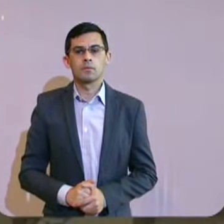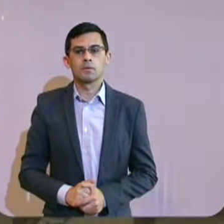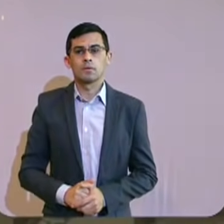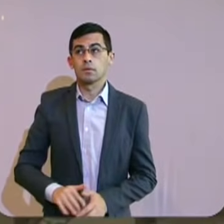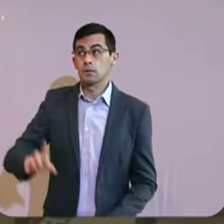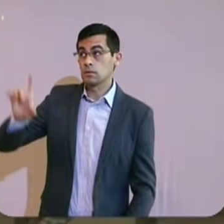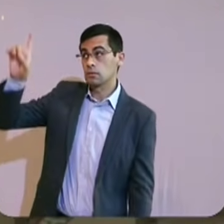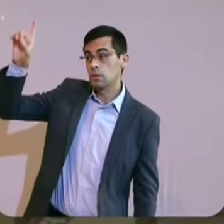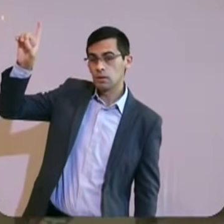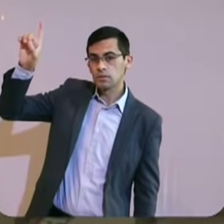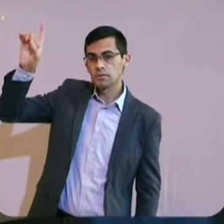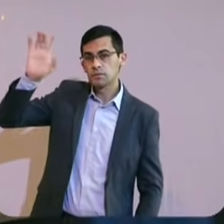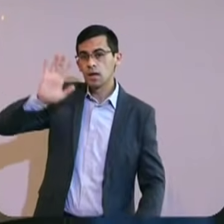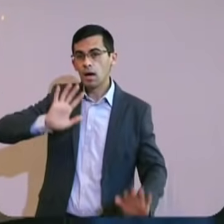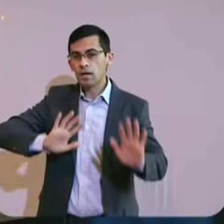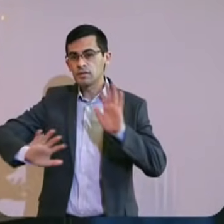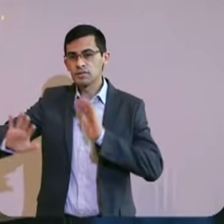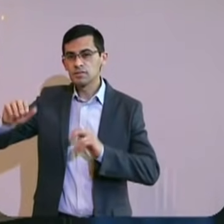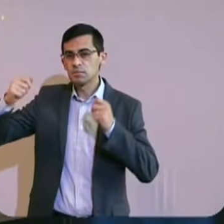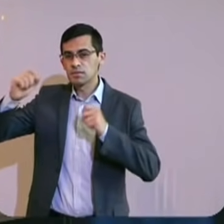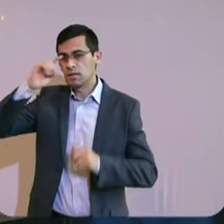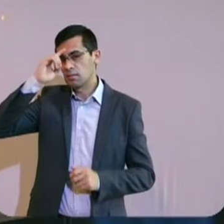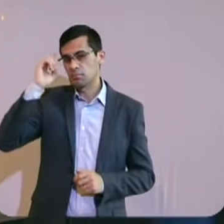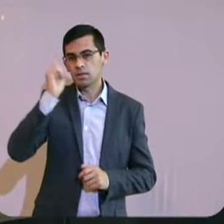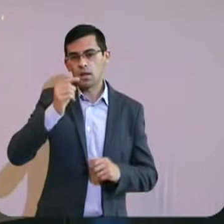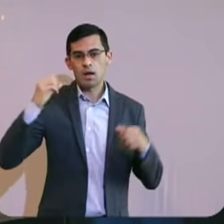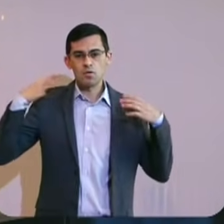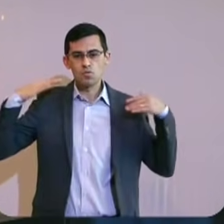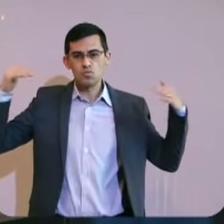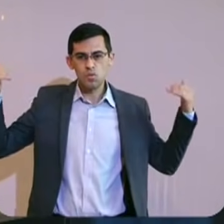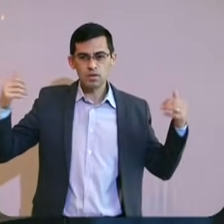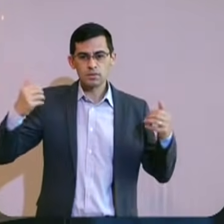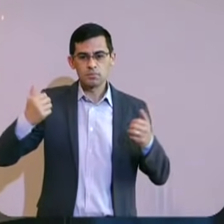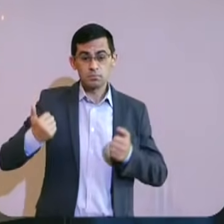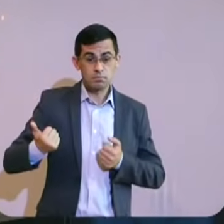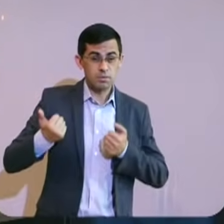Deus talvez tenha que mandar um anjo na sua casa levando comida.